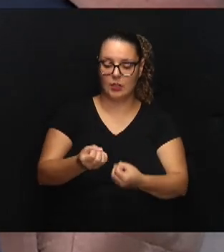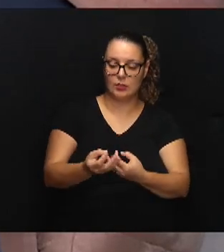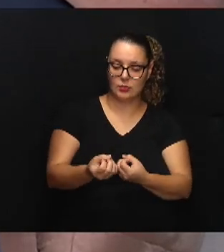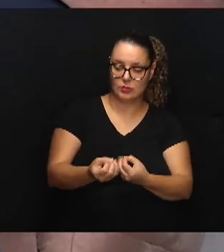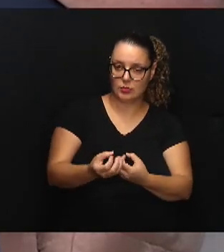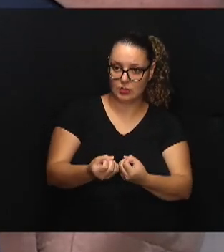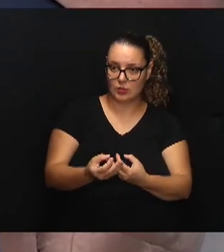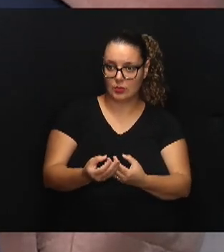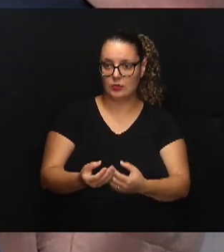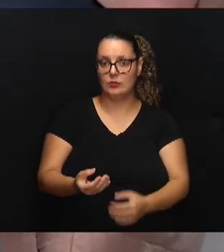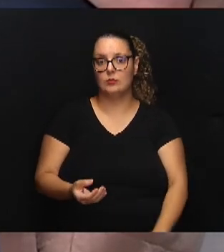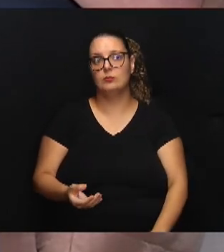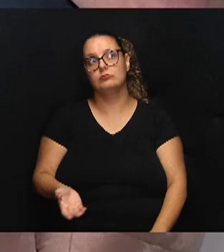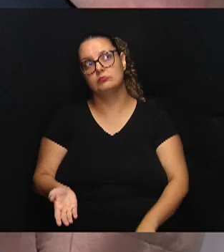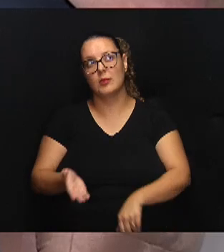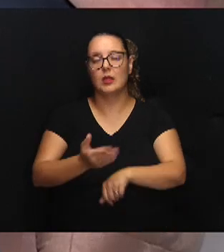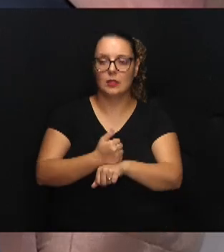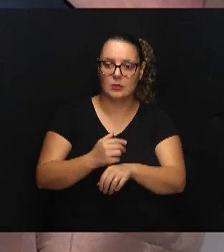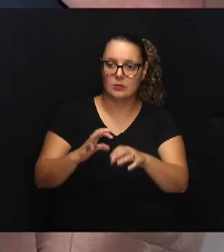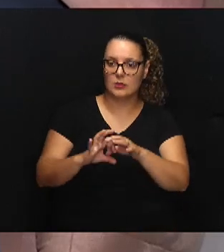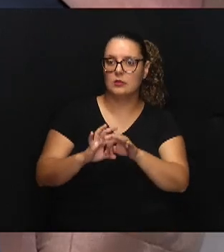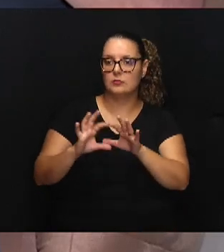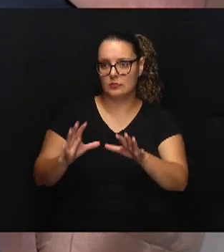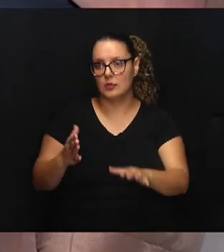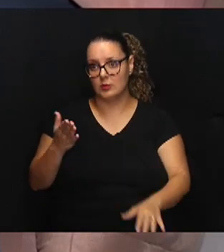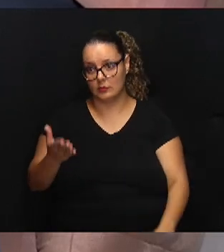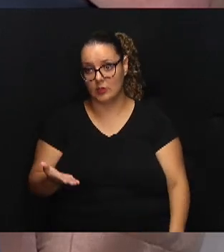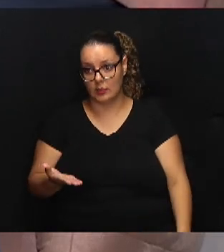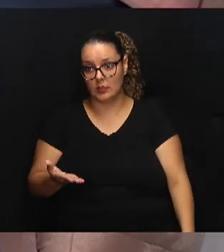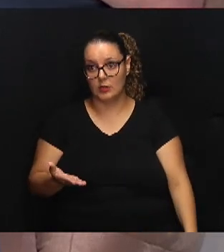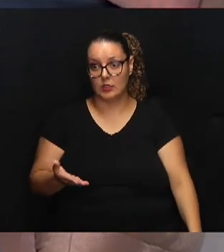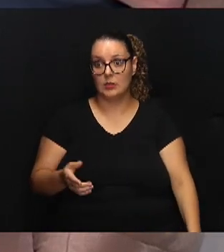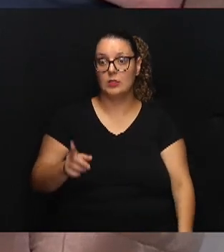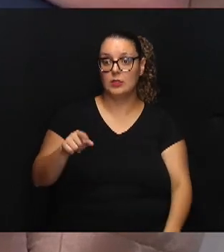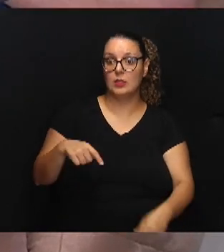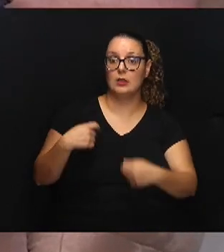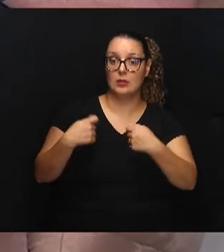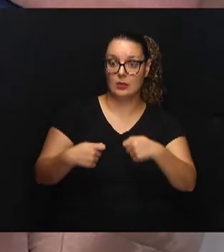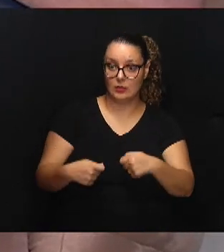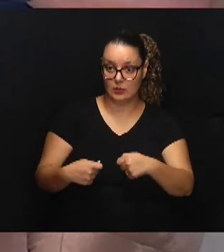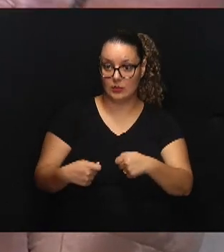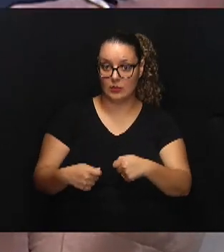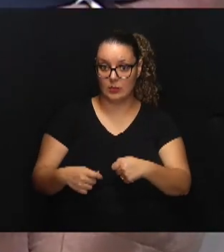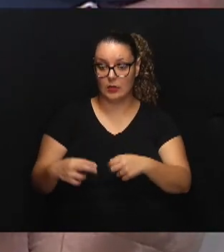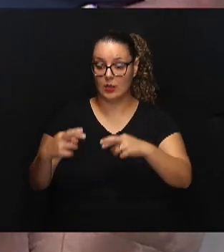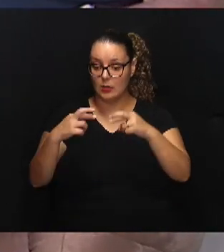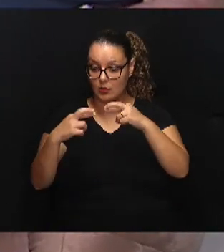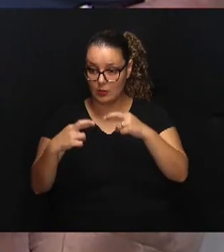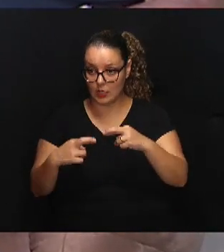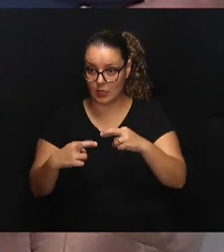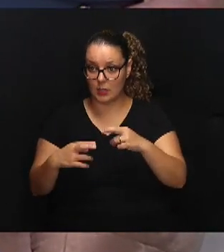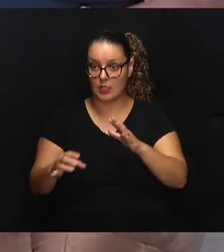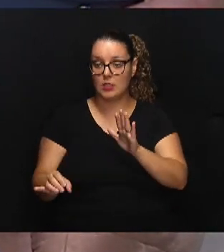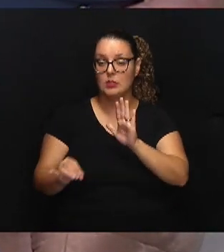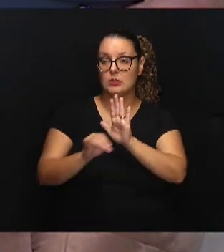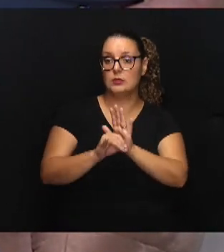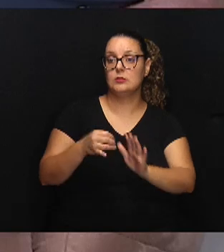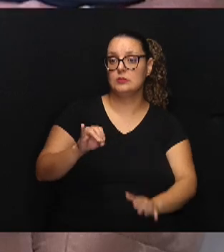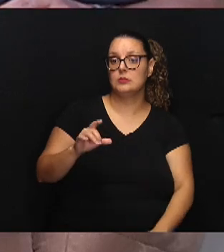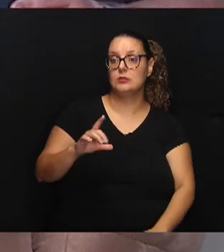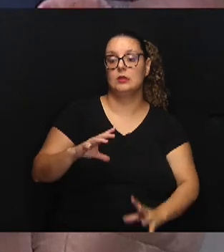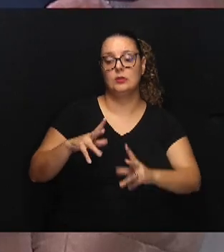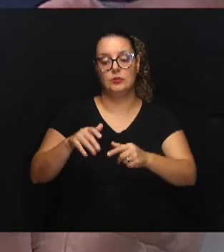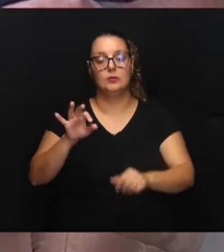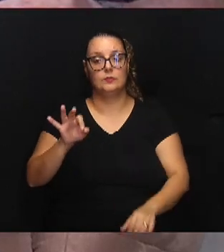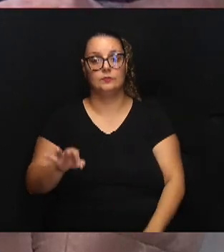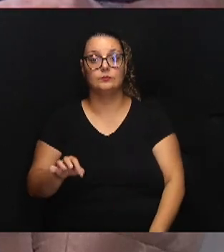informações previamente disponíveis para você, e aí você precisa só conferir, identificar se realmente está tudo